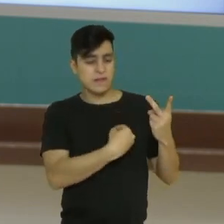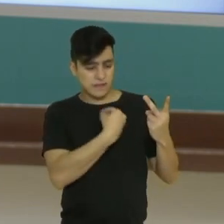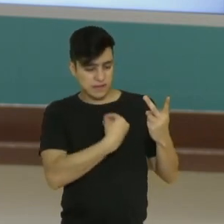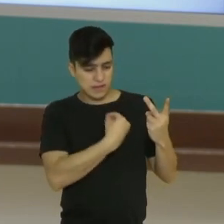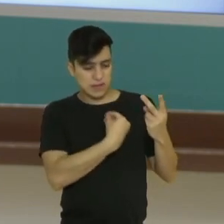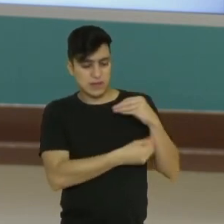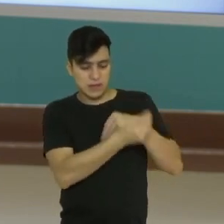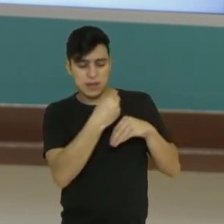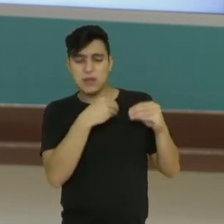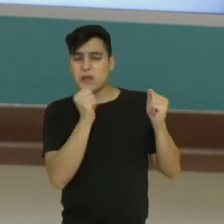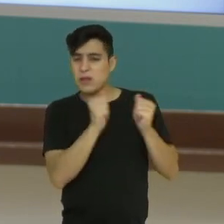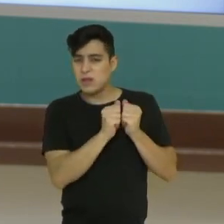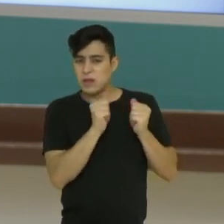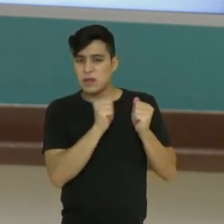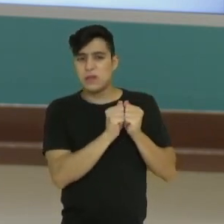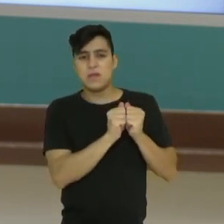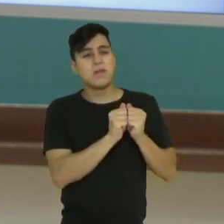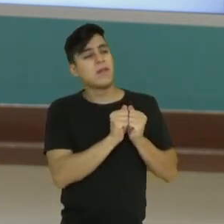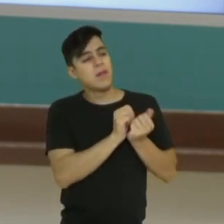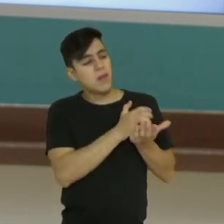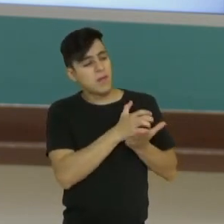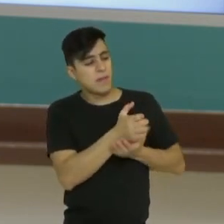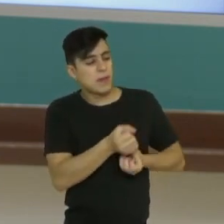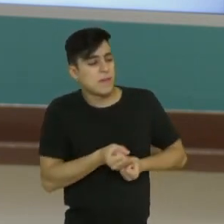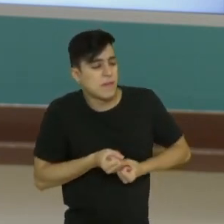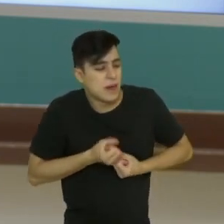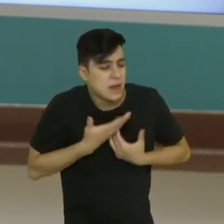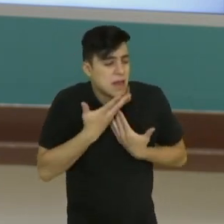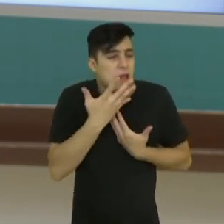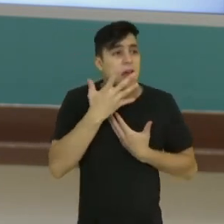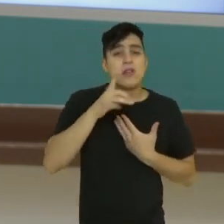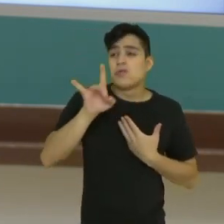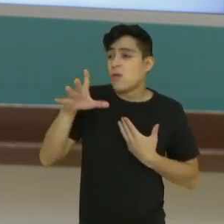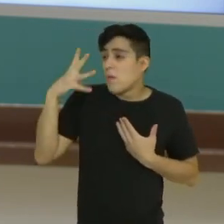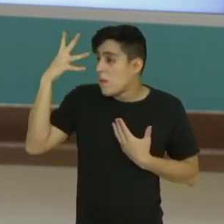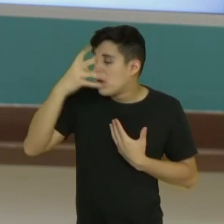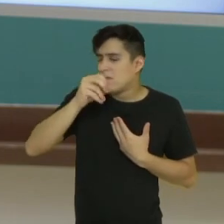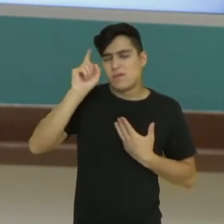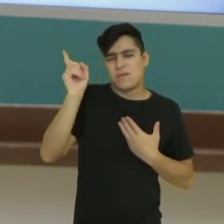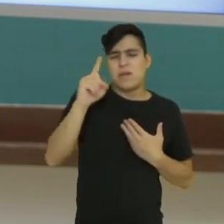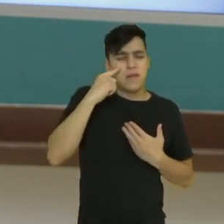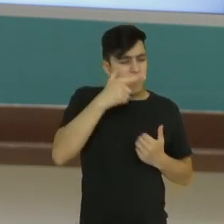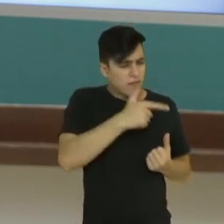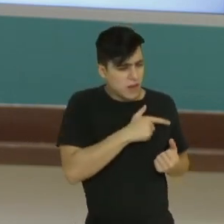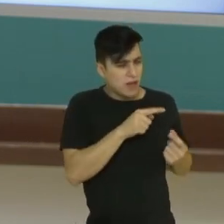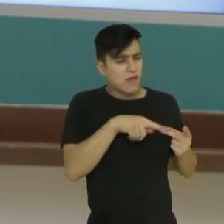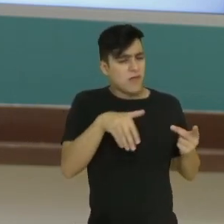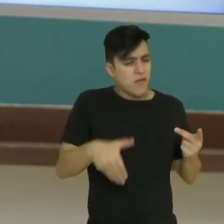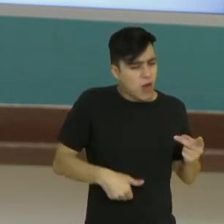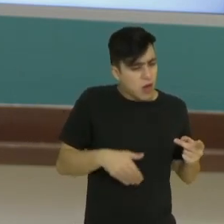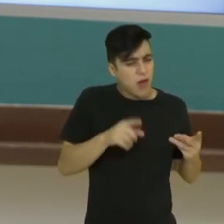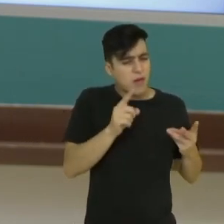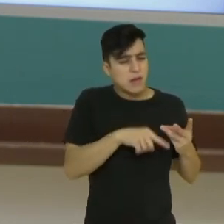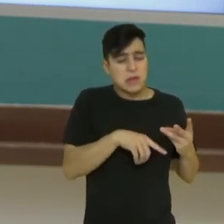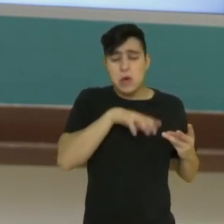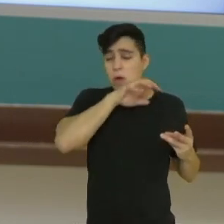certa forma e começam a se representar aquilo que é feio, não mais o belo. Começa a representar a fome, começa a representar